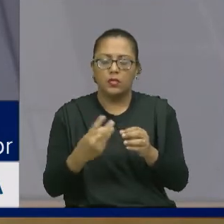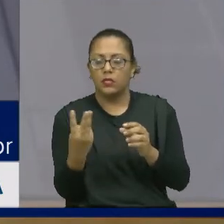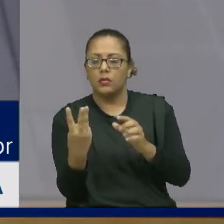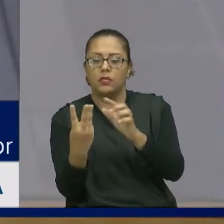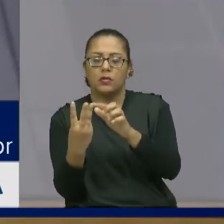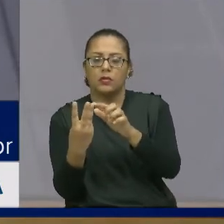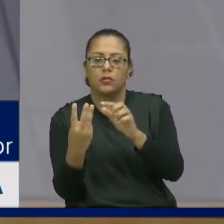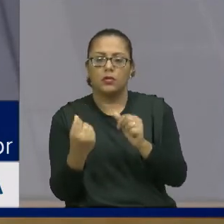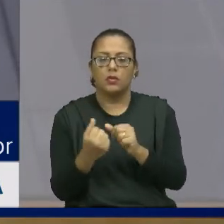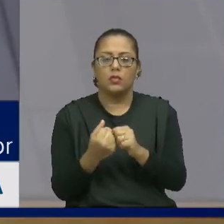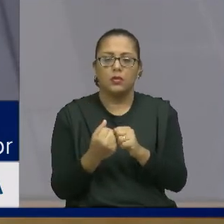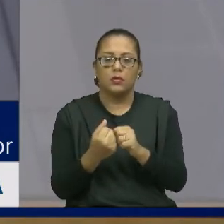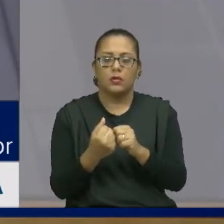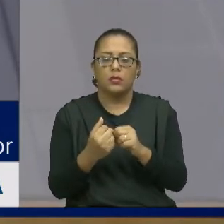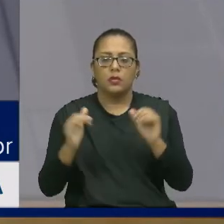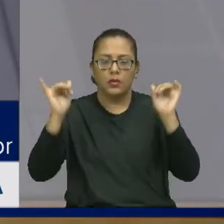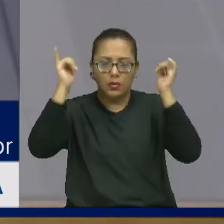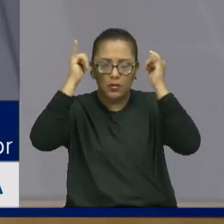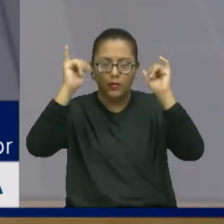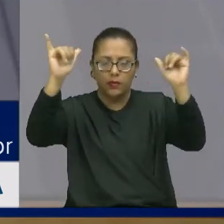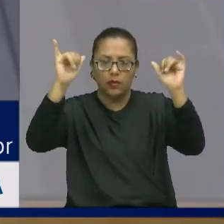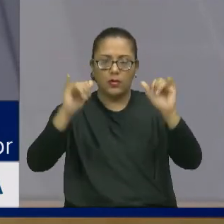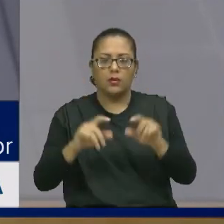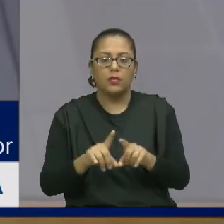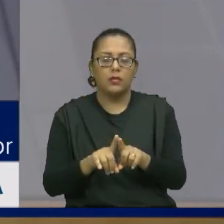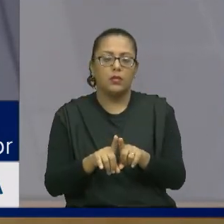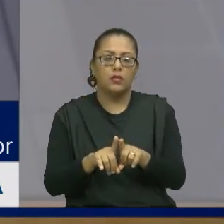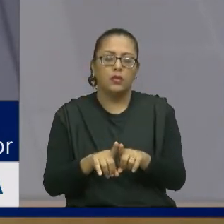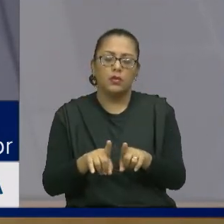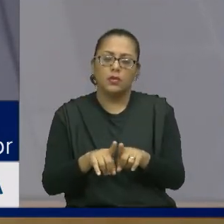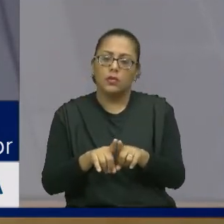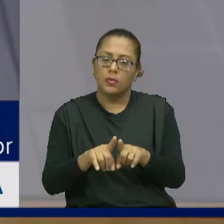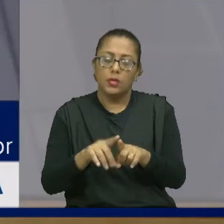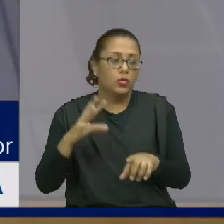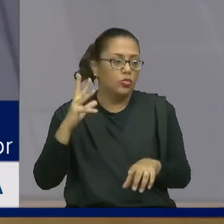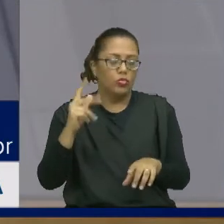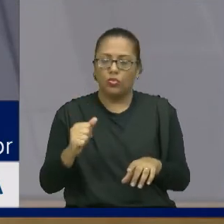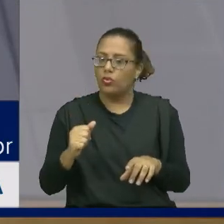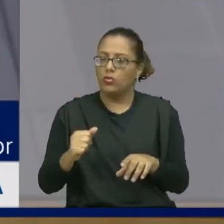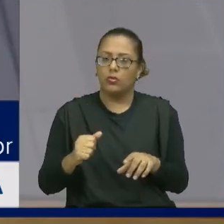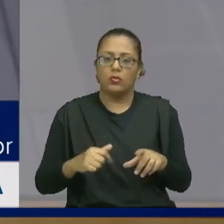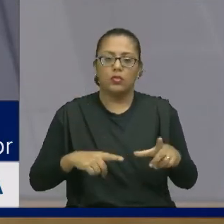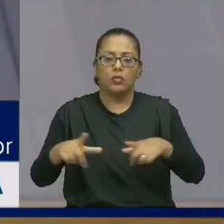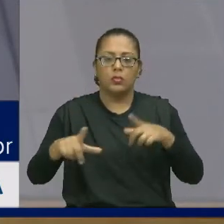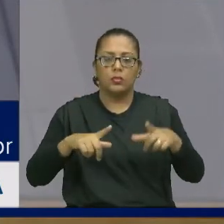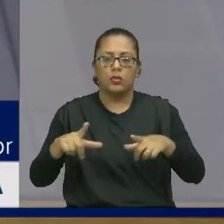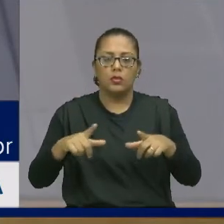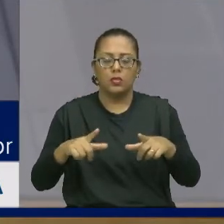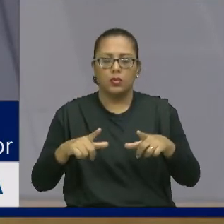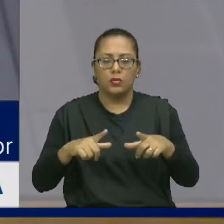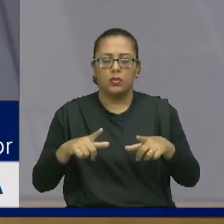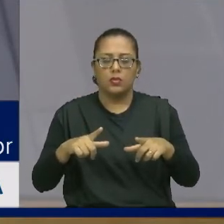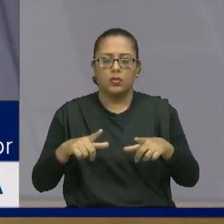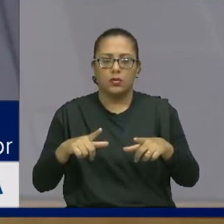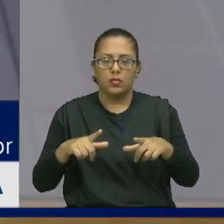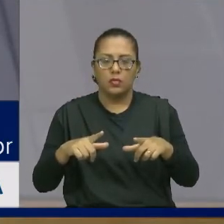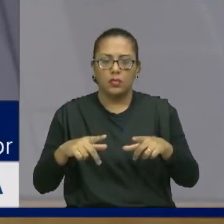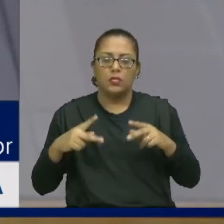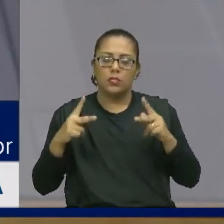representantes fazendários, todos servidores públicos, sendo ao menos um servidor